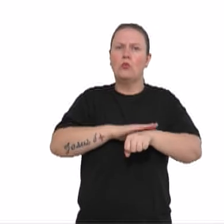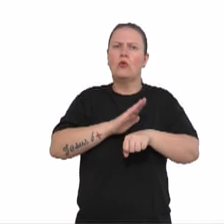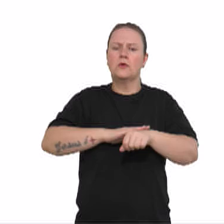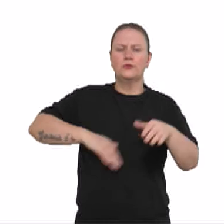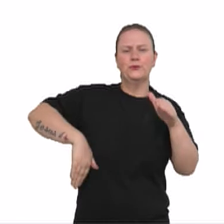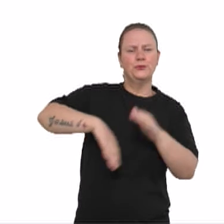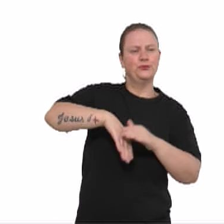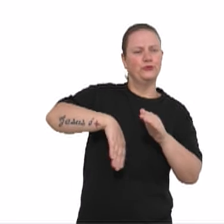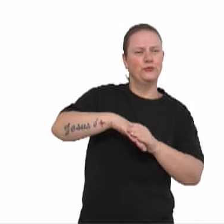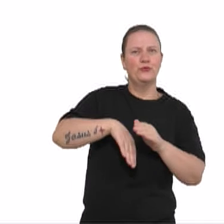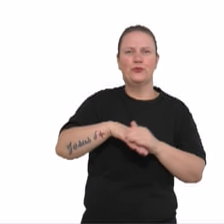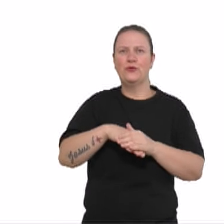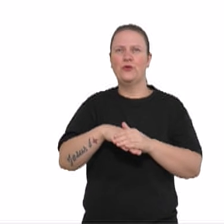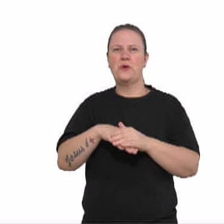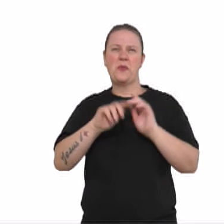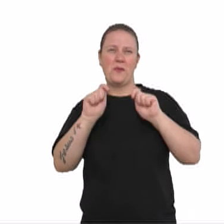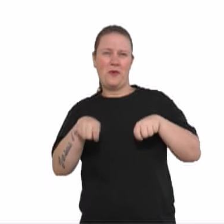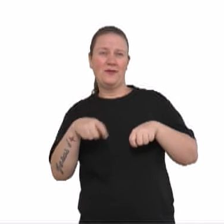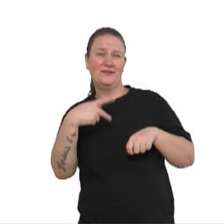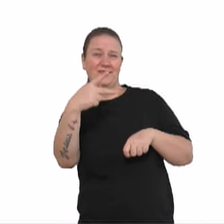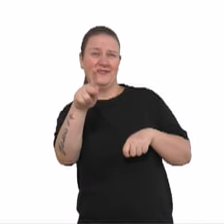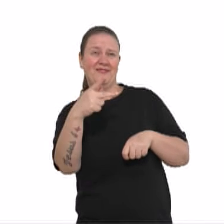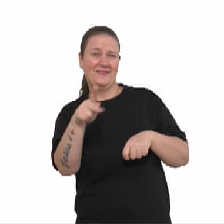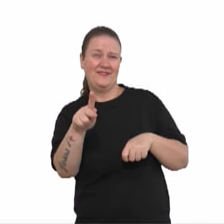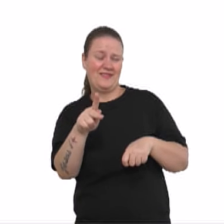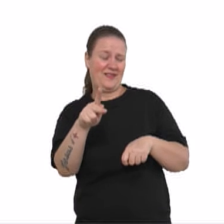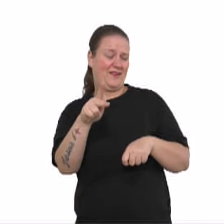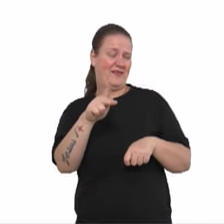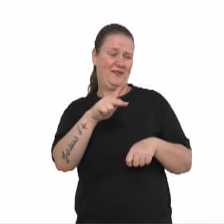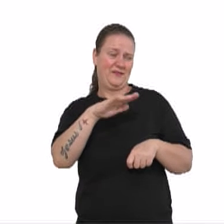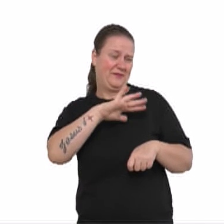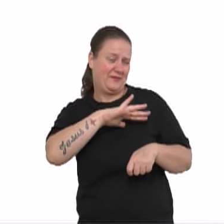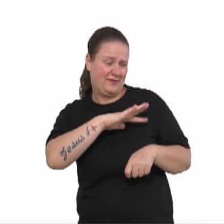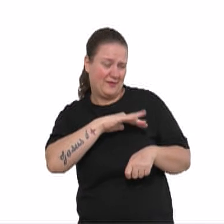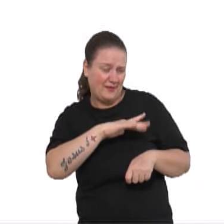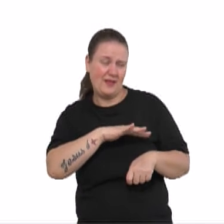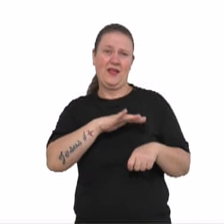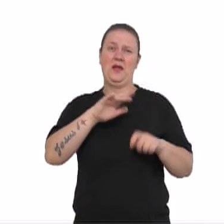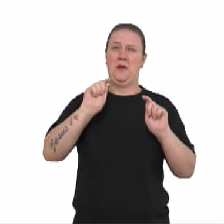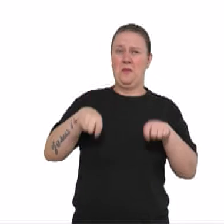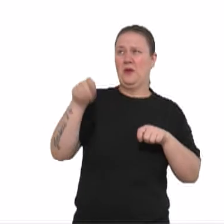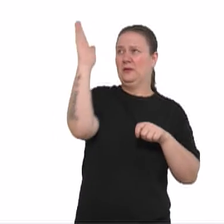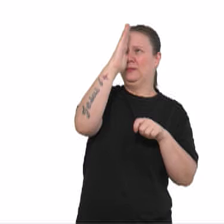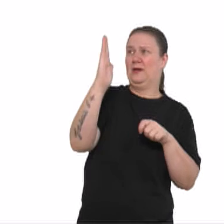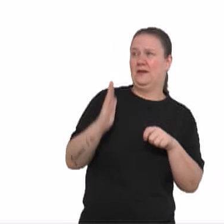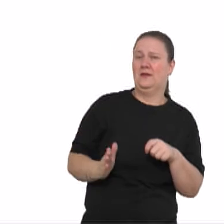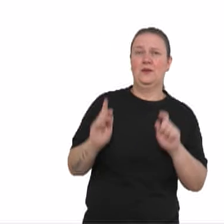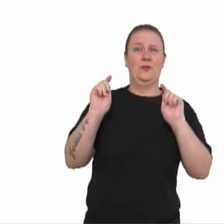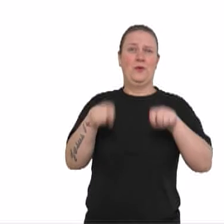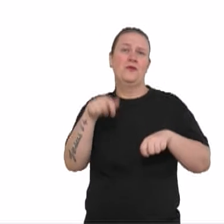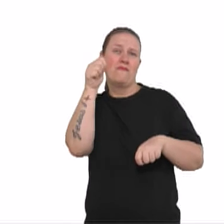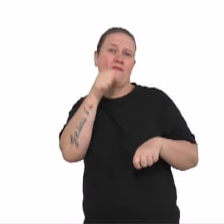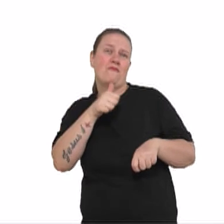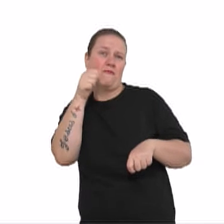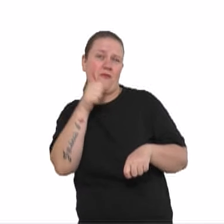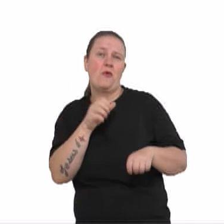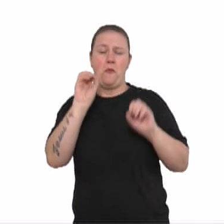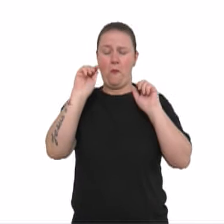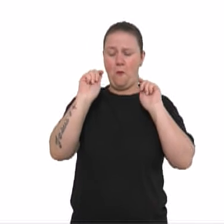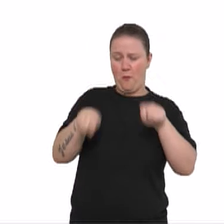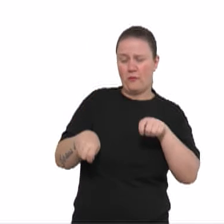futebol. Pode ser o seu time, pode ser a seleção brasileira, pode ser um futebol masculino, um futebol